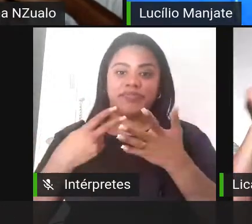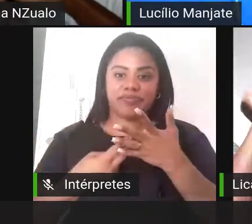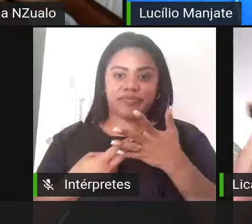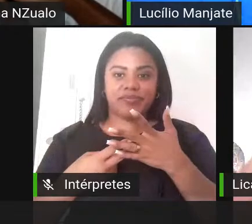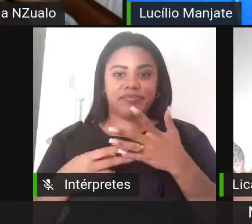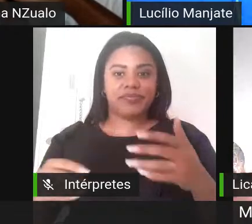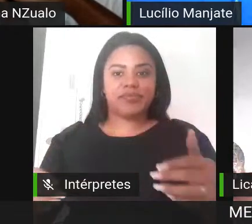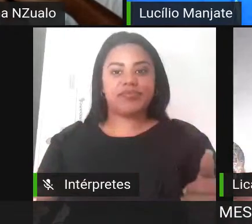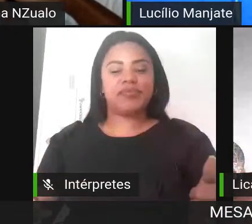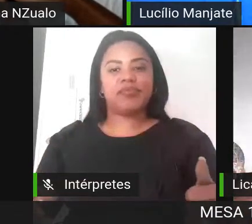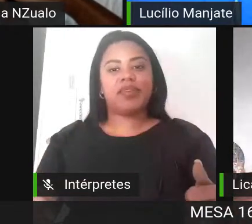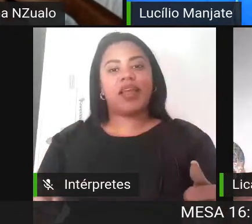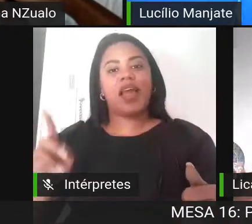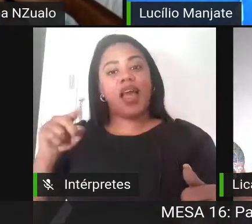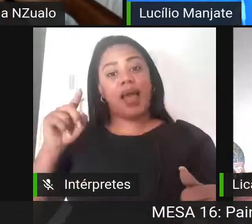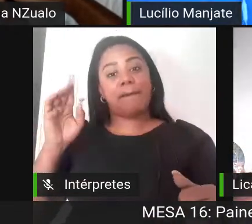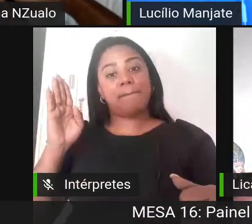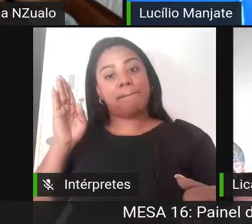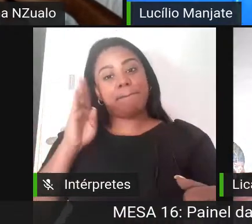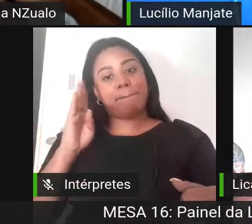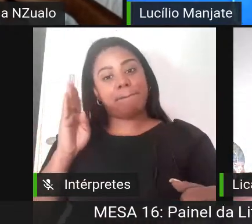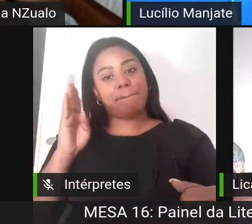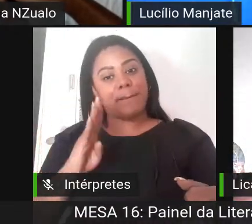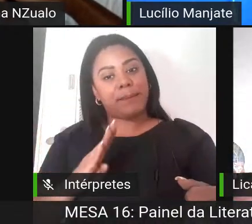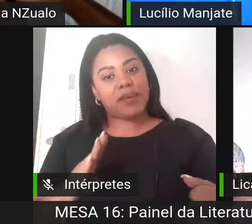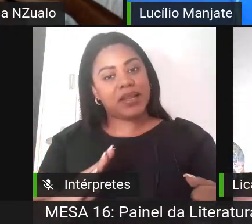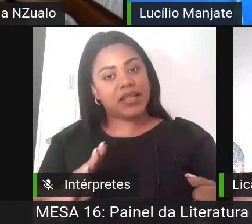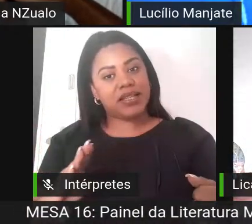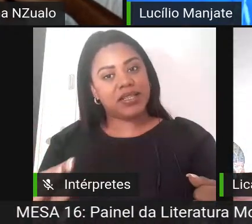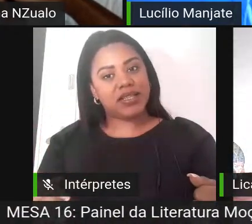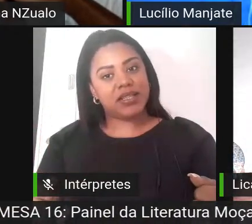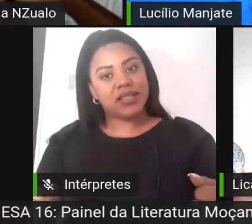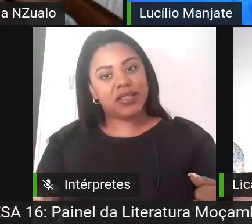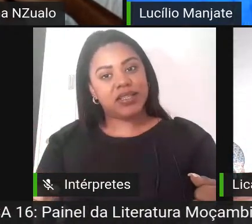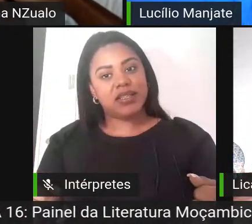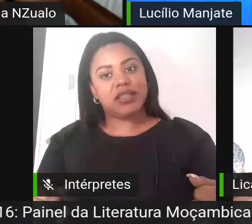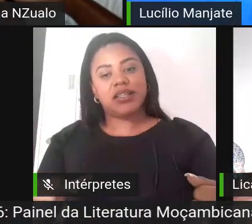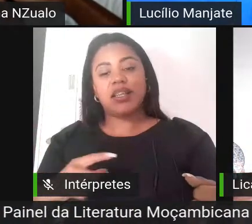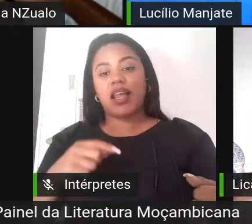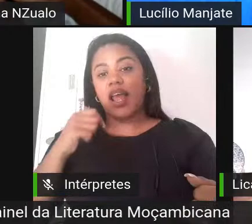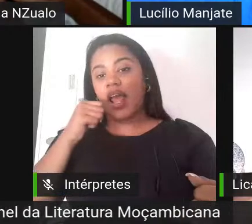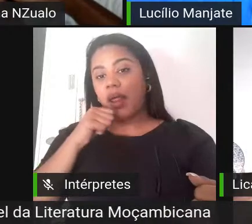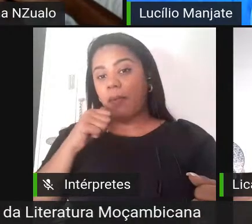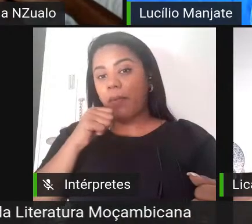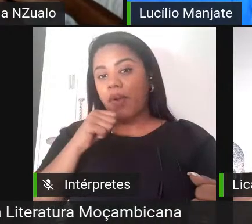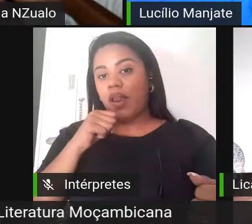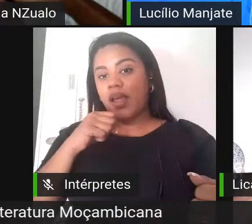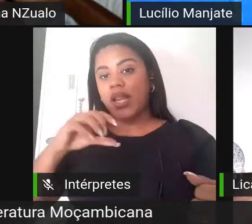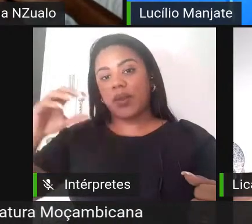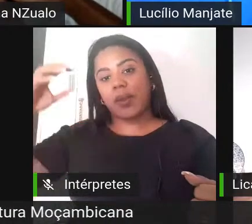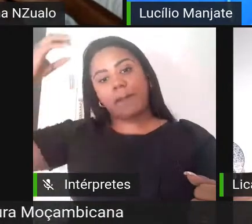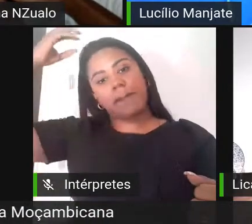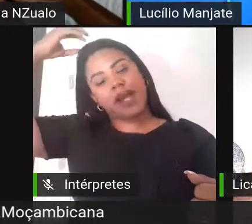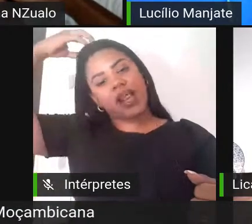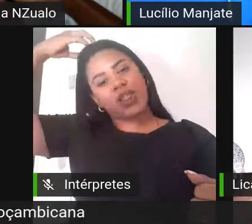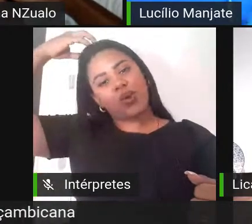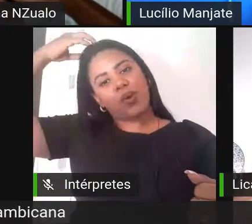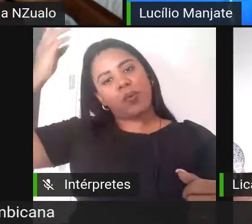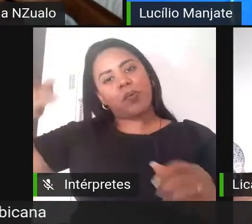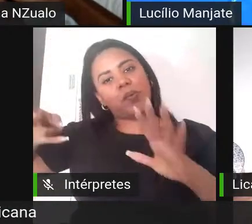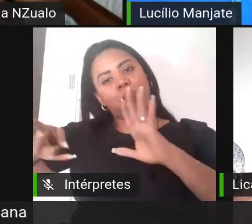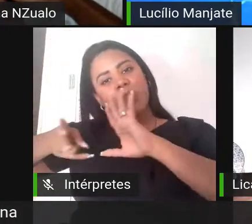onde Ngulana reúne o Alalap e as mulheres do imperador e fecha, digamos assim, o tratamento dele sobre esta